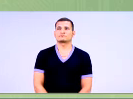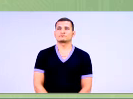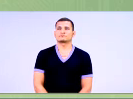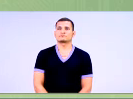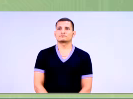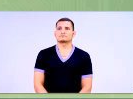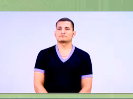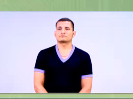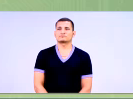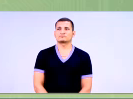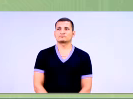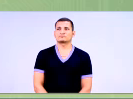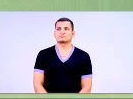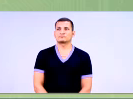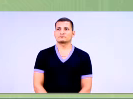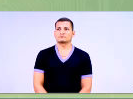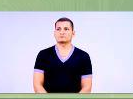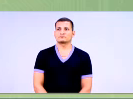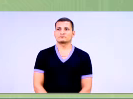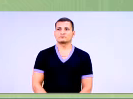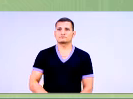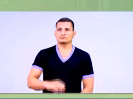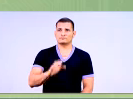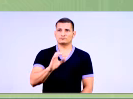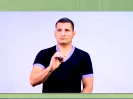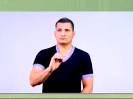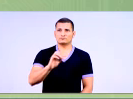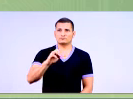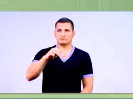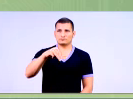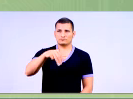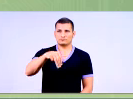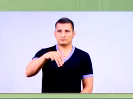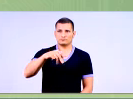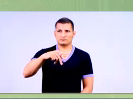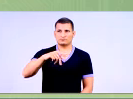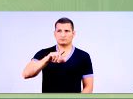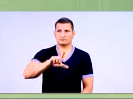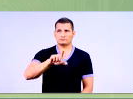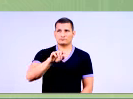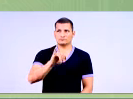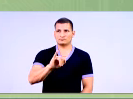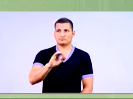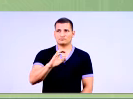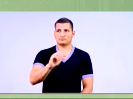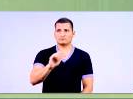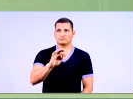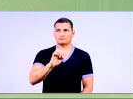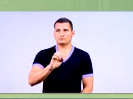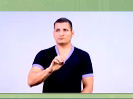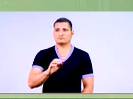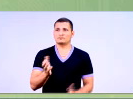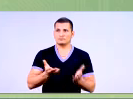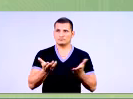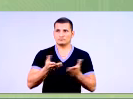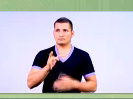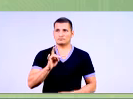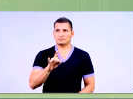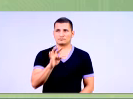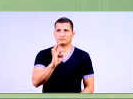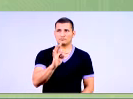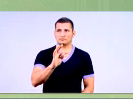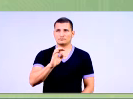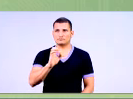assim sucessivamente. Complicate, complicate. Aí o TE só